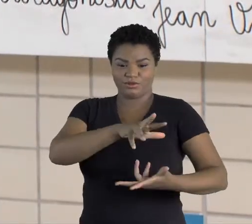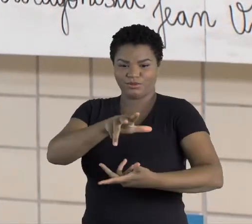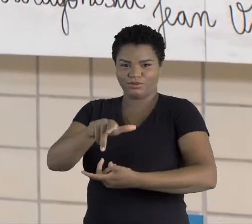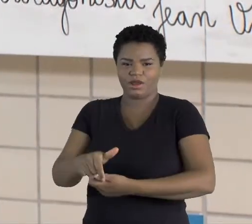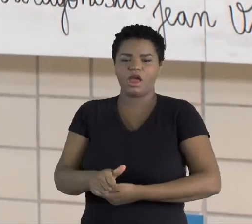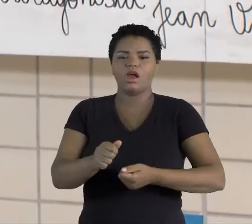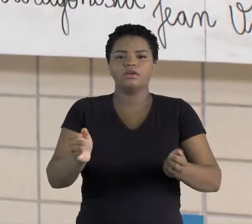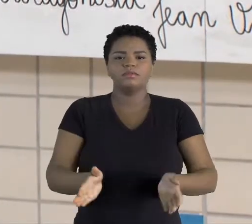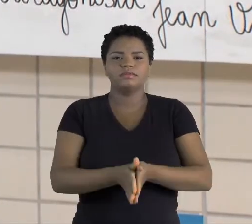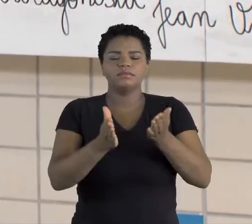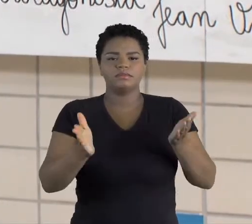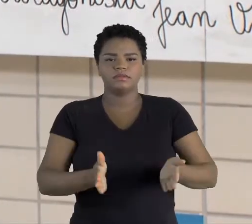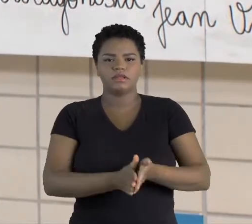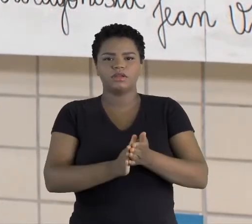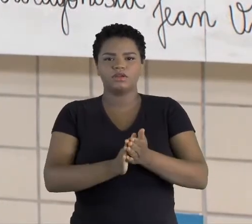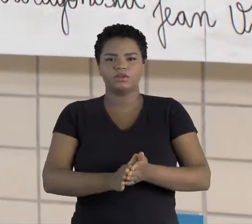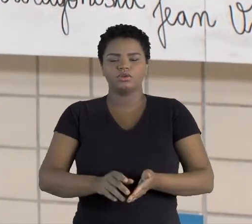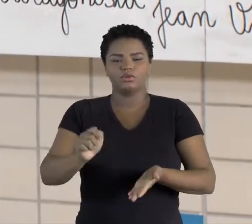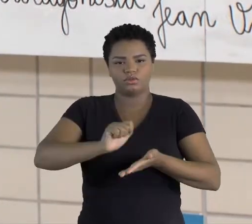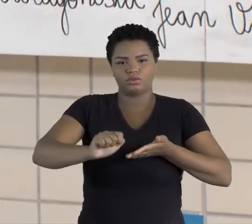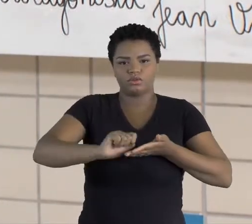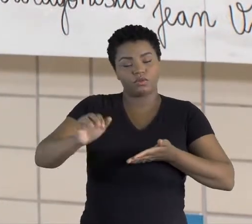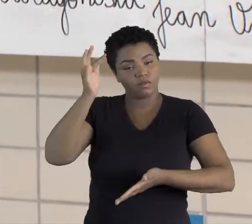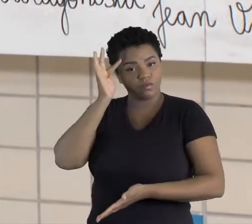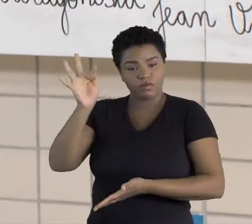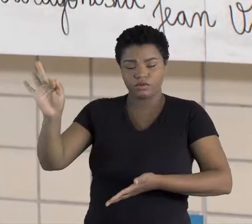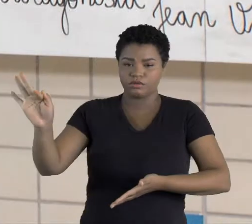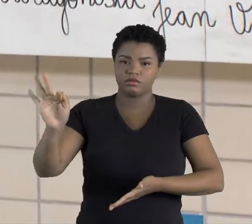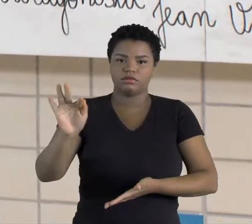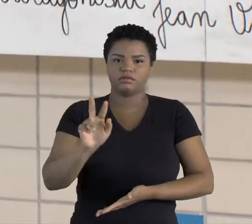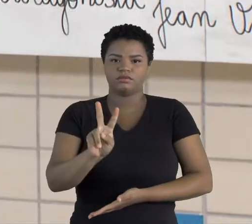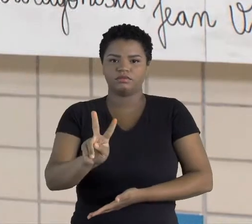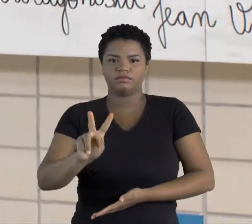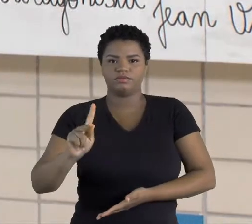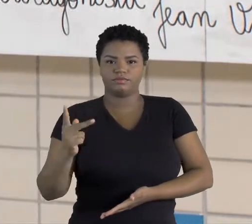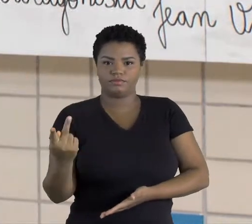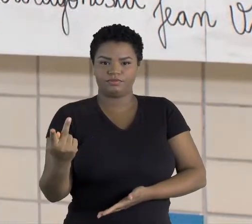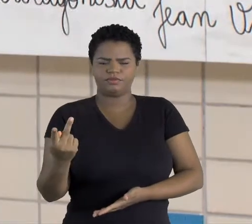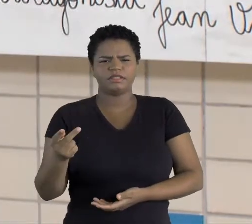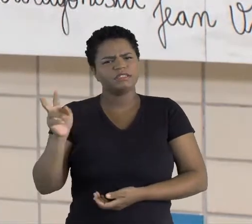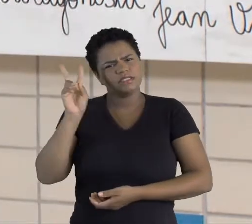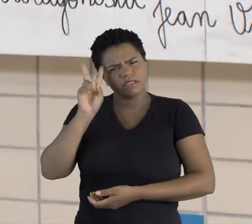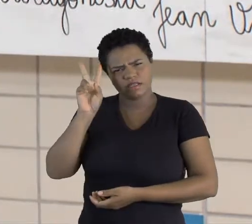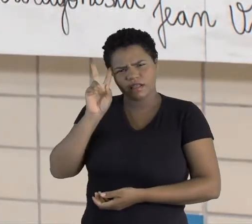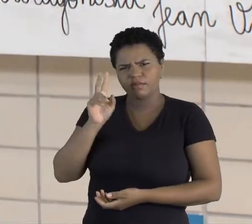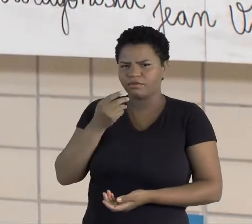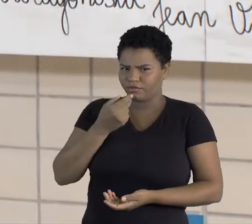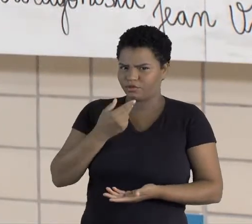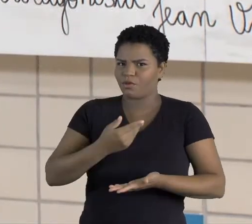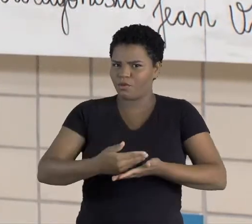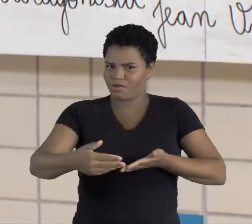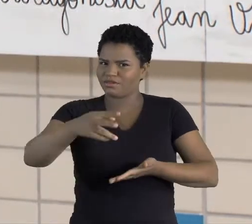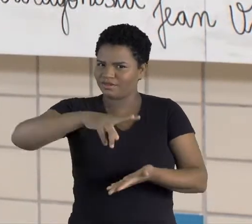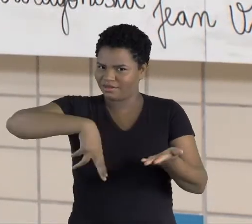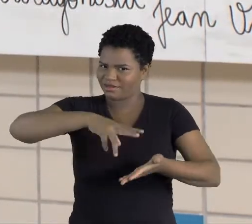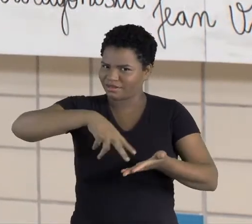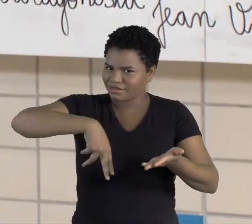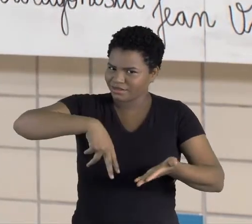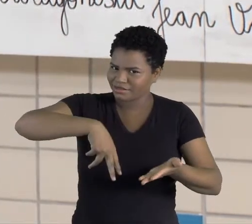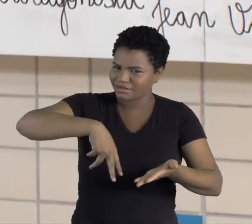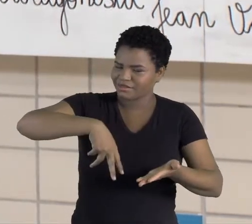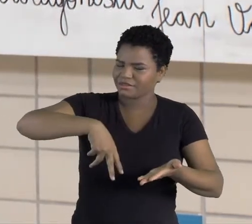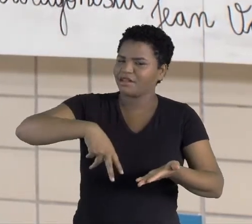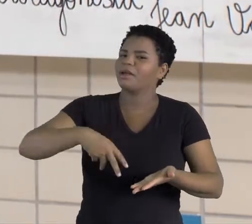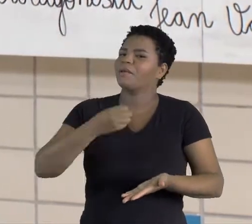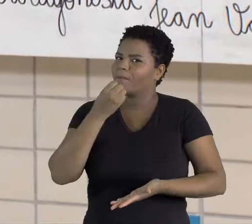escritor francês Victor Hugo. E aí, vocês já começaram a ler? É bom que vocês iniciem, eu espero que já